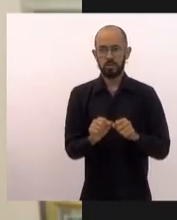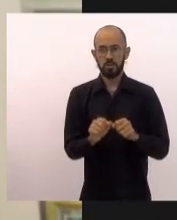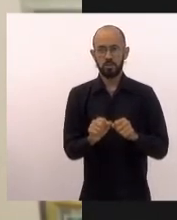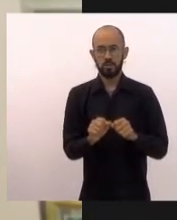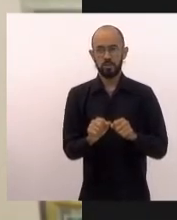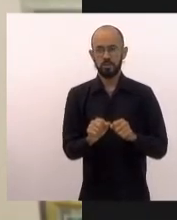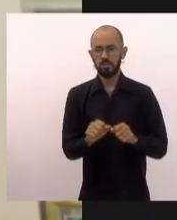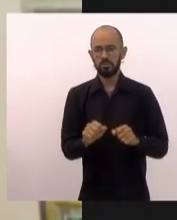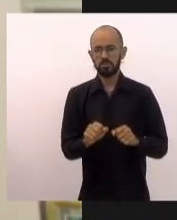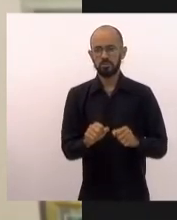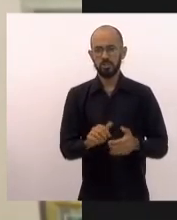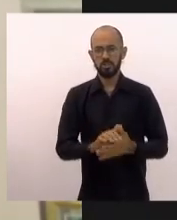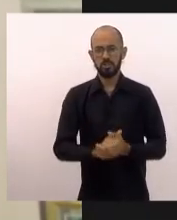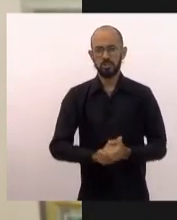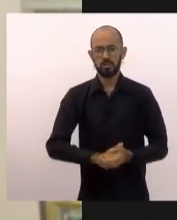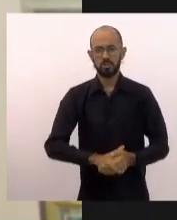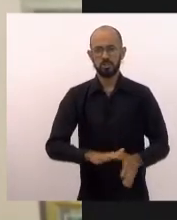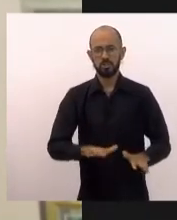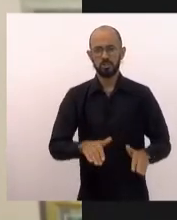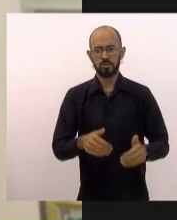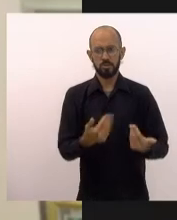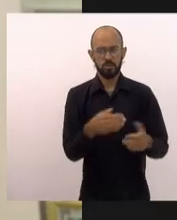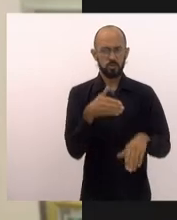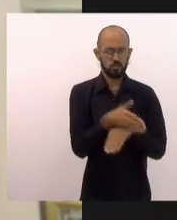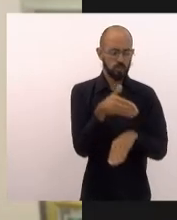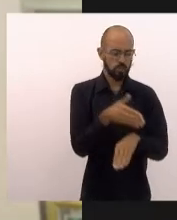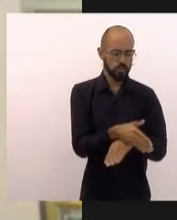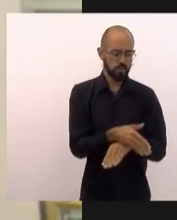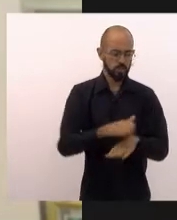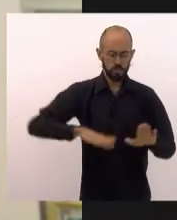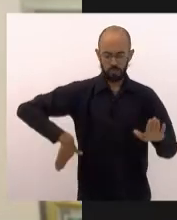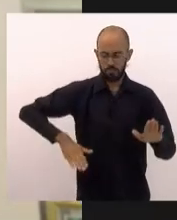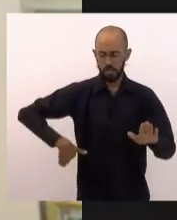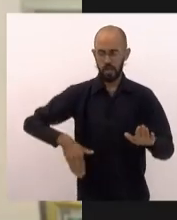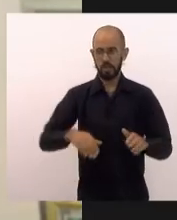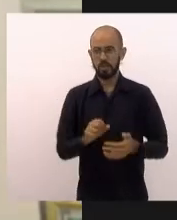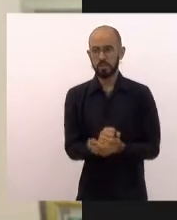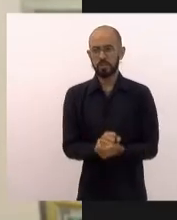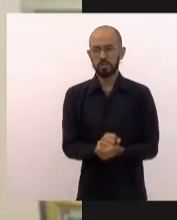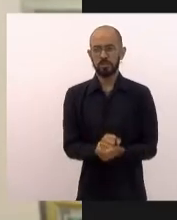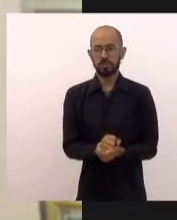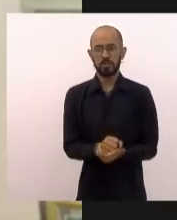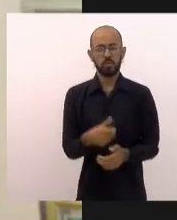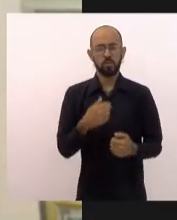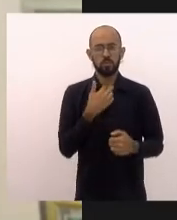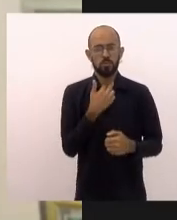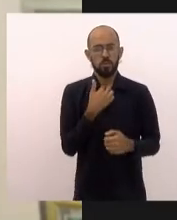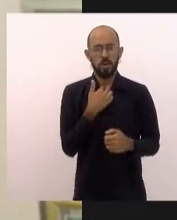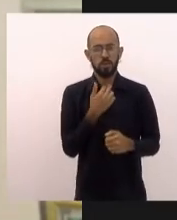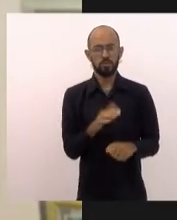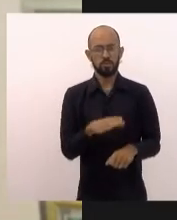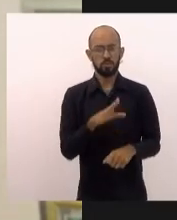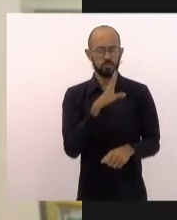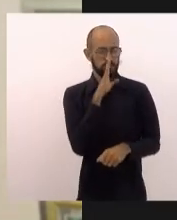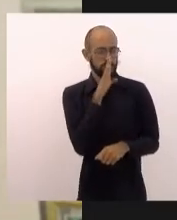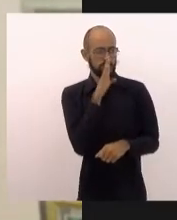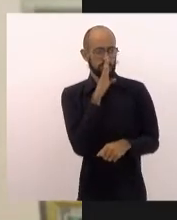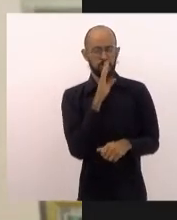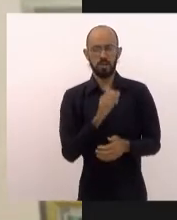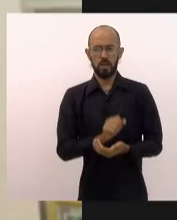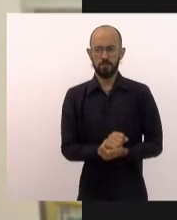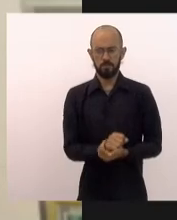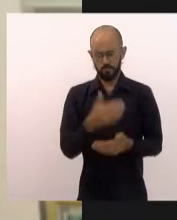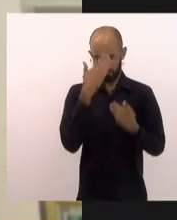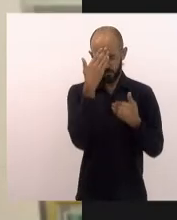da tropa, das famílias, dos frequentadores da praia, empreendedores. E eu não poderia me silenciar quanto a isso.